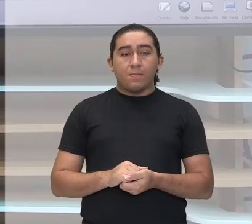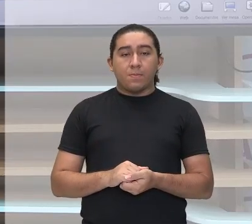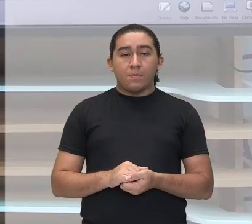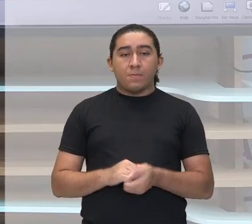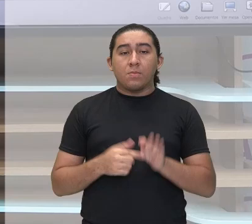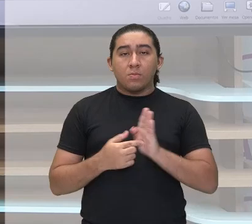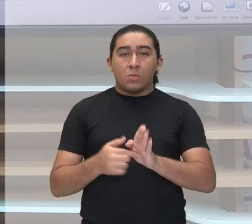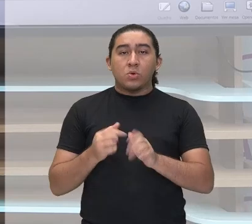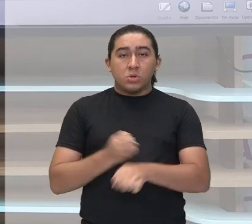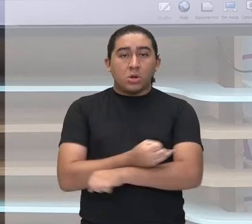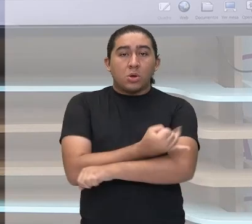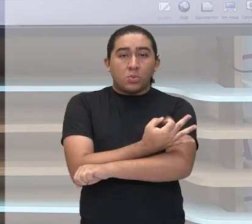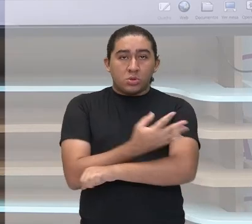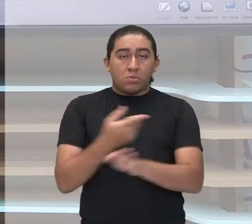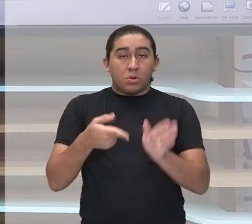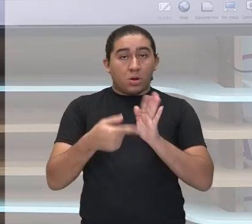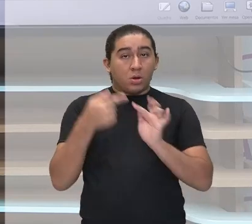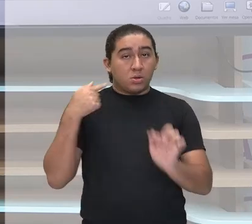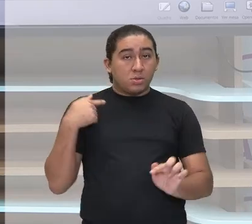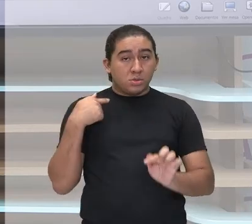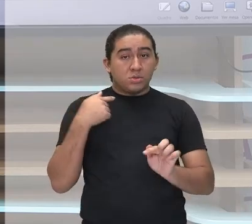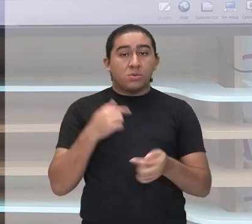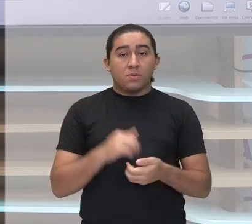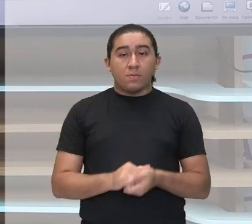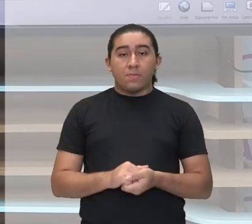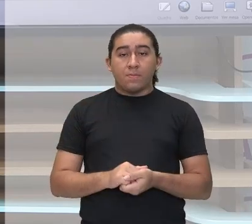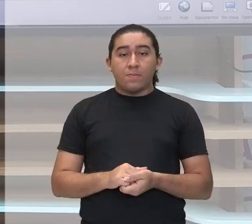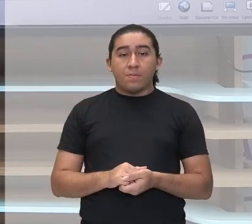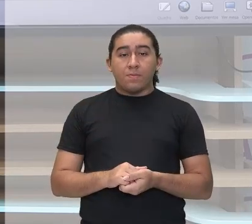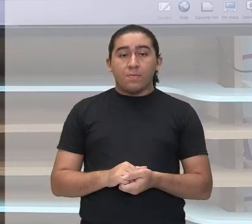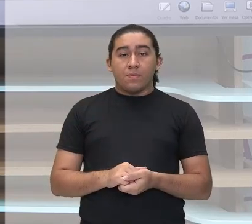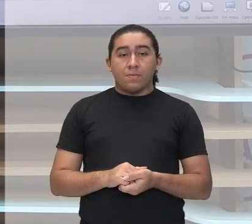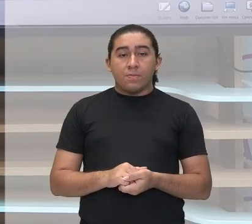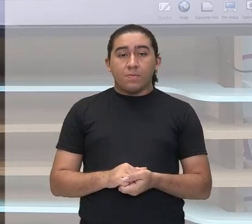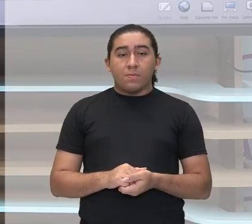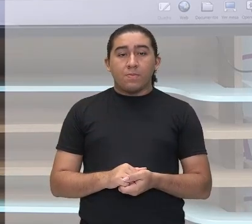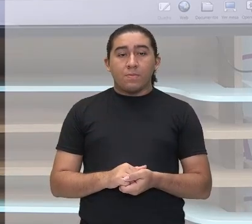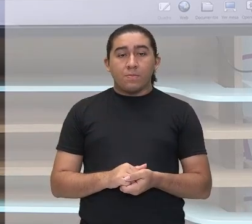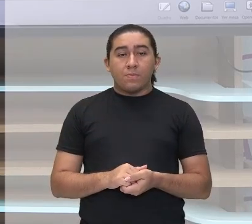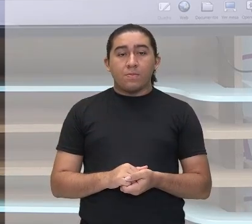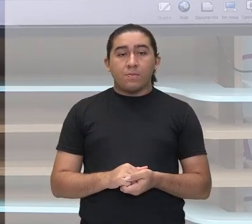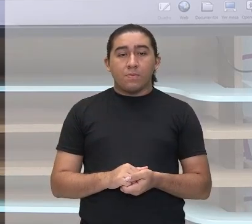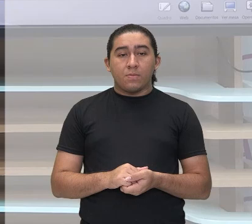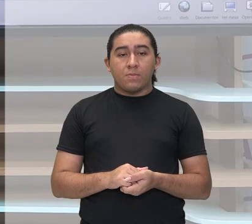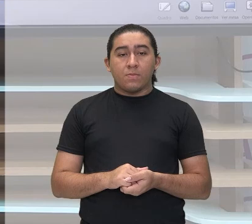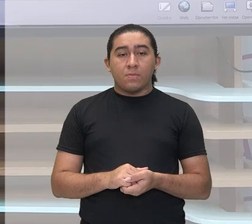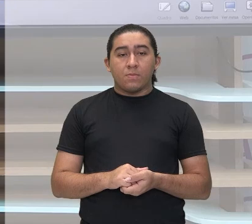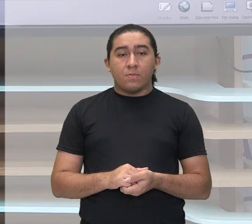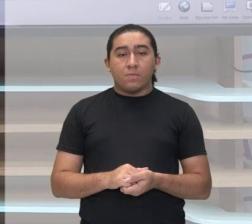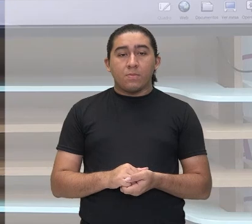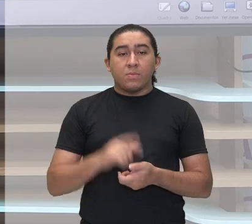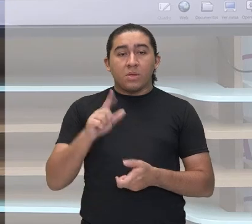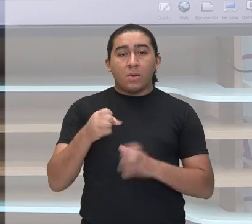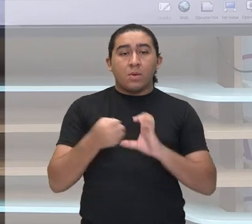utilizavam muita emoção, né? É tanto que é uma característica marcante emoções, sentimentos, né?